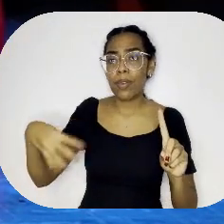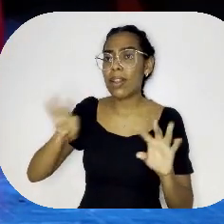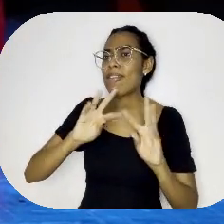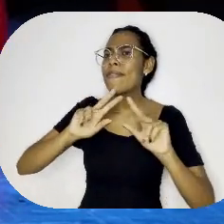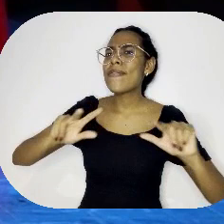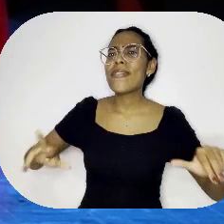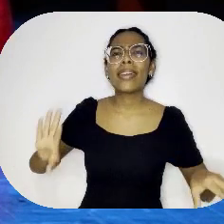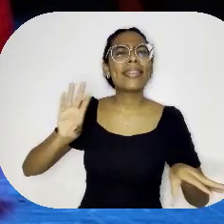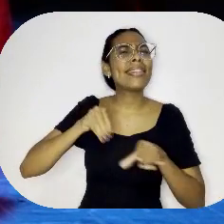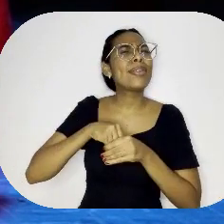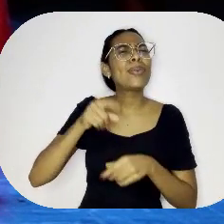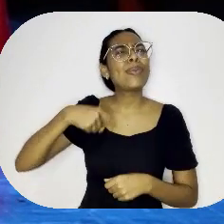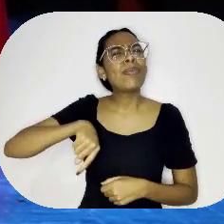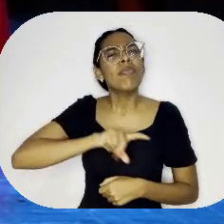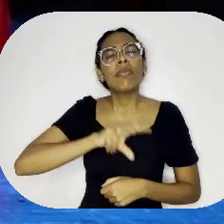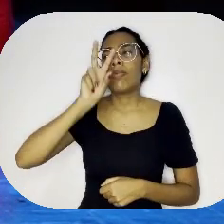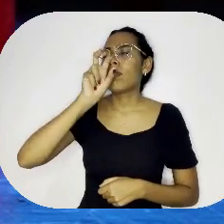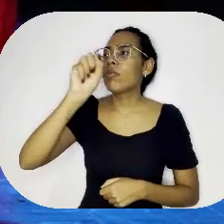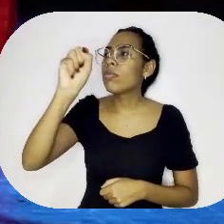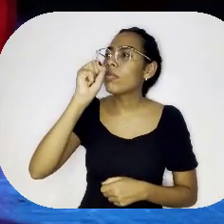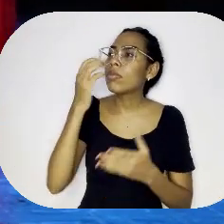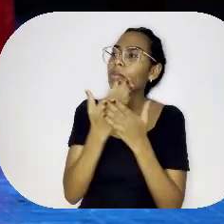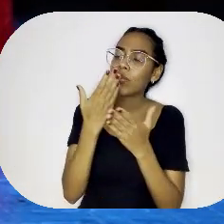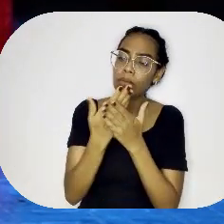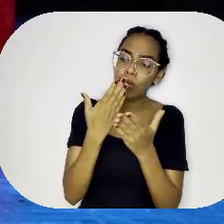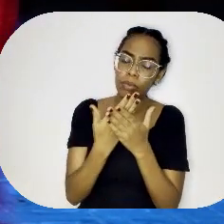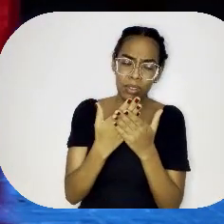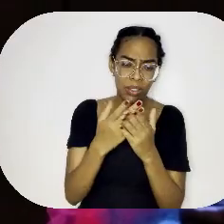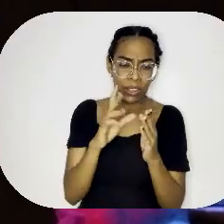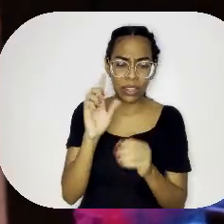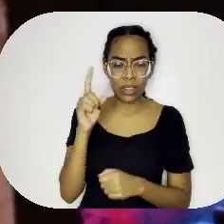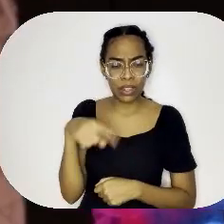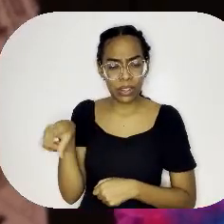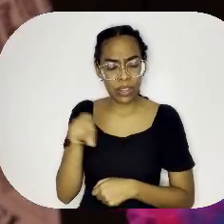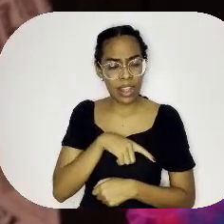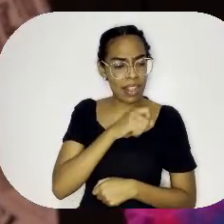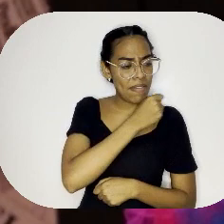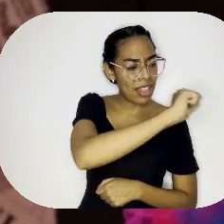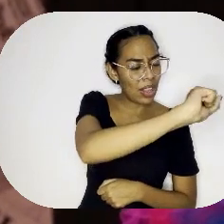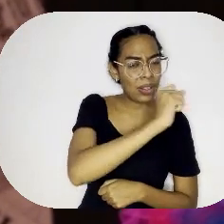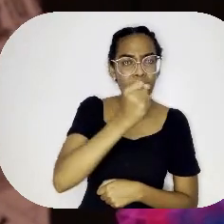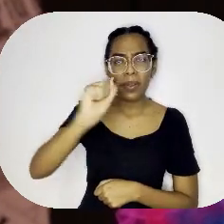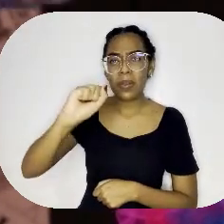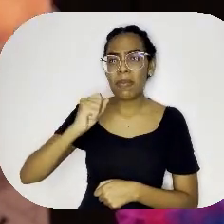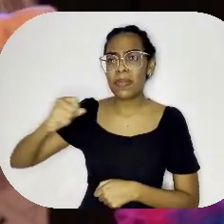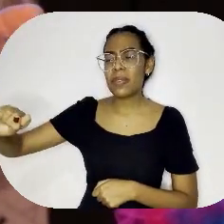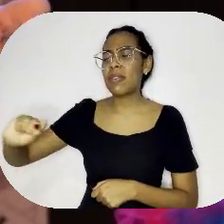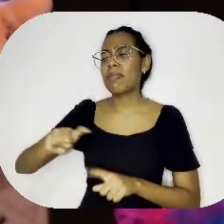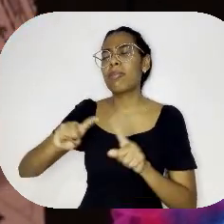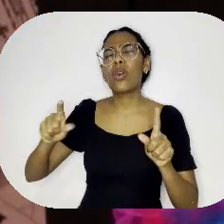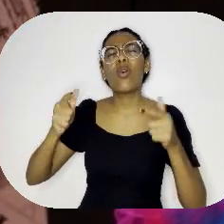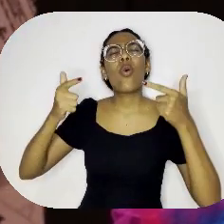Lucinda, os coletivos negros, LGBTQIA, mas tanta coisa ainda pra gente estudar. E a gente